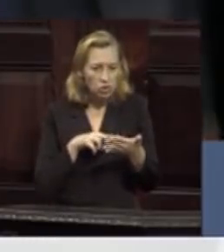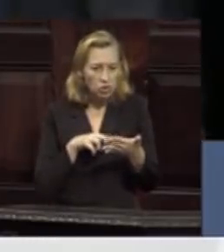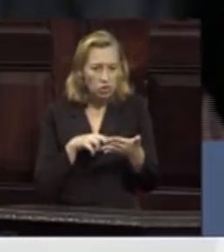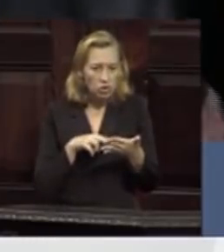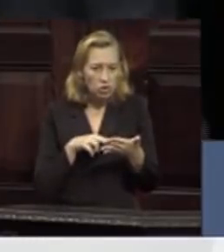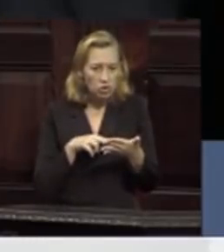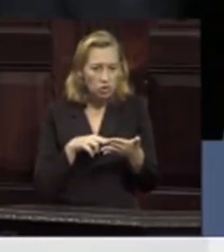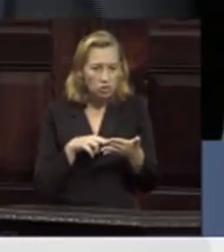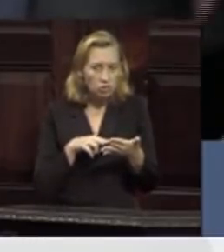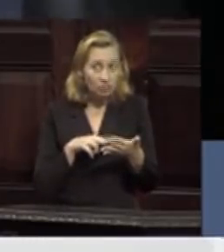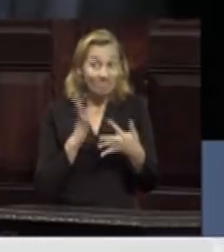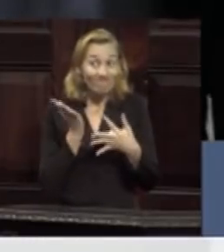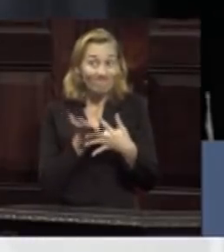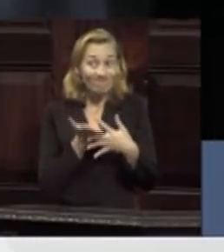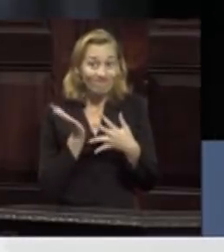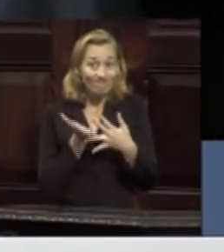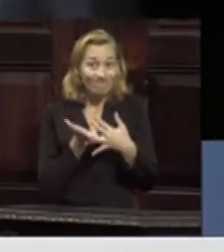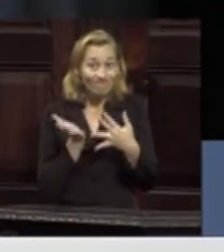ao parcelamento.